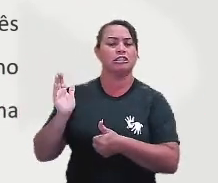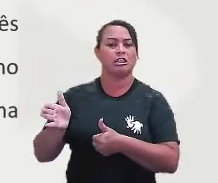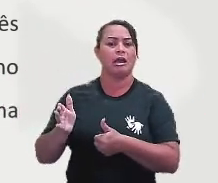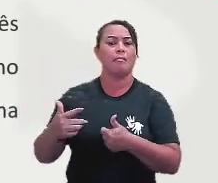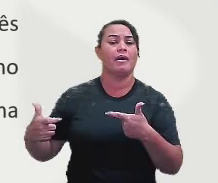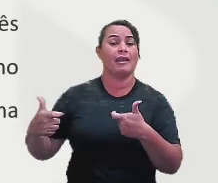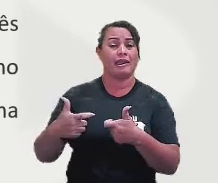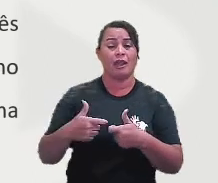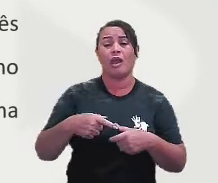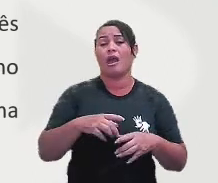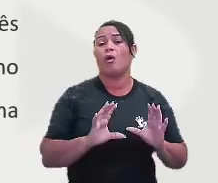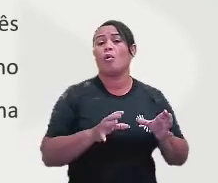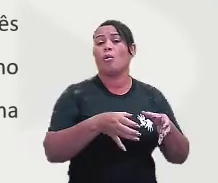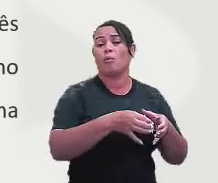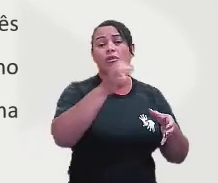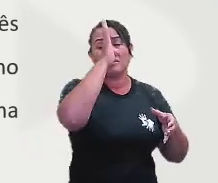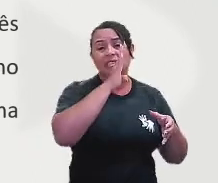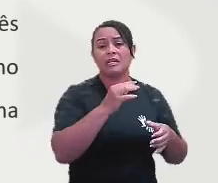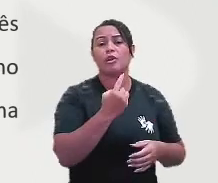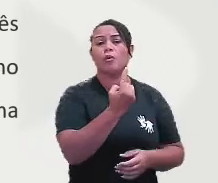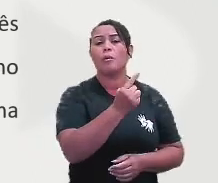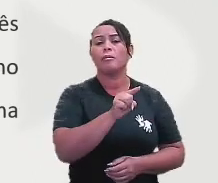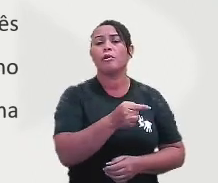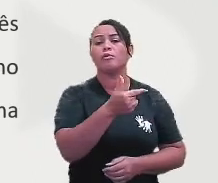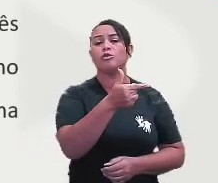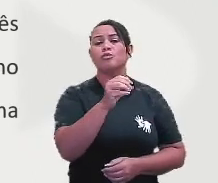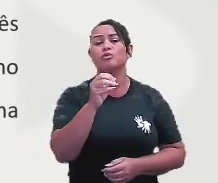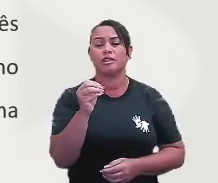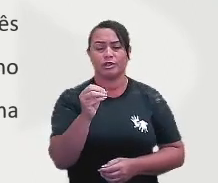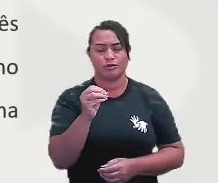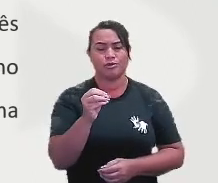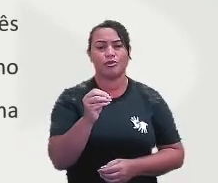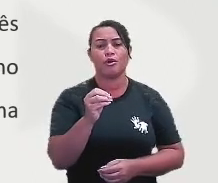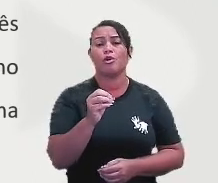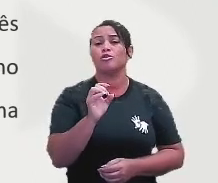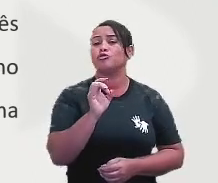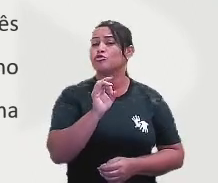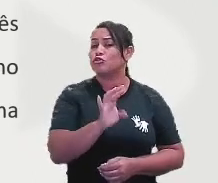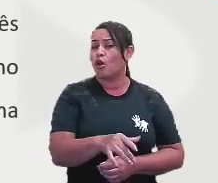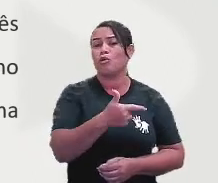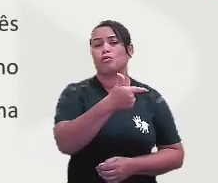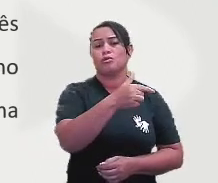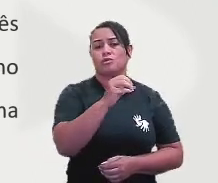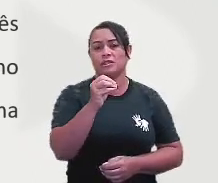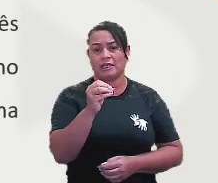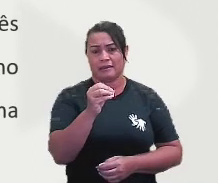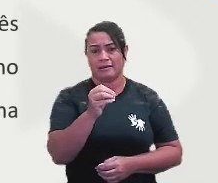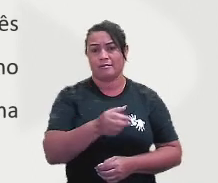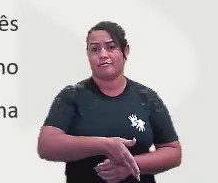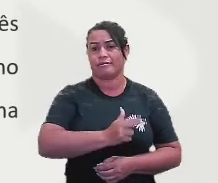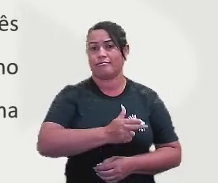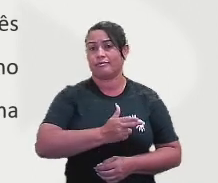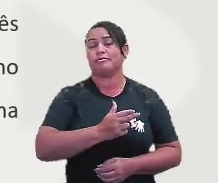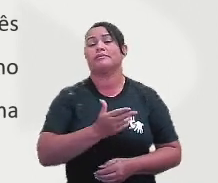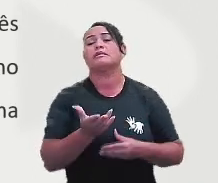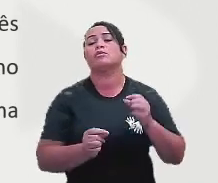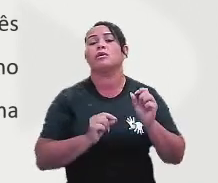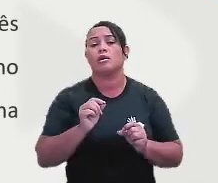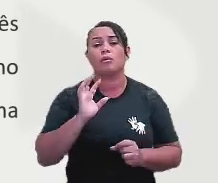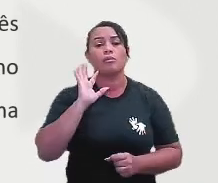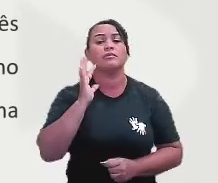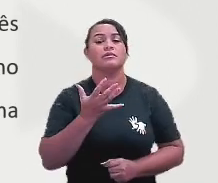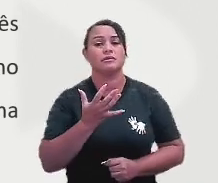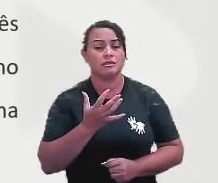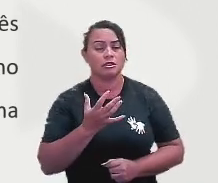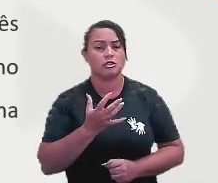com cerca de 1.200 homens, com apenas 200 armas de fogo, pernambucanos